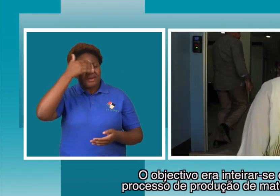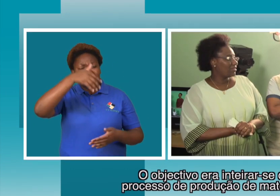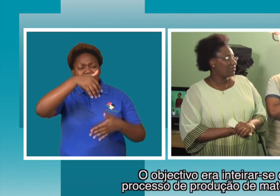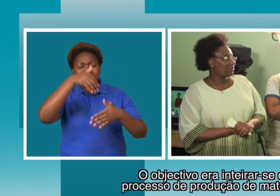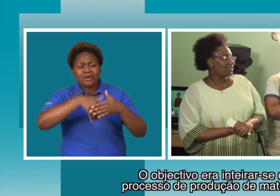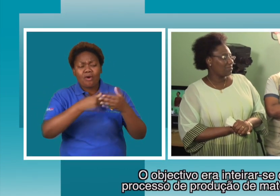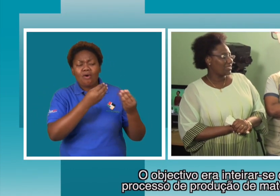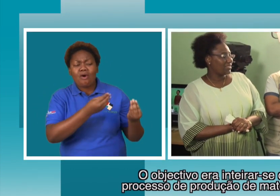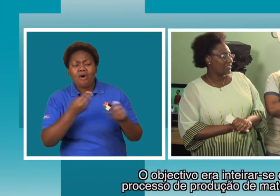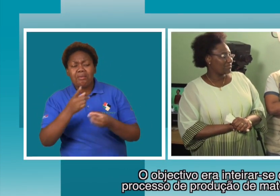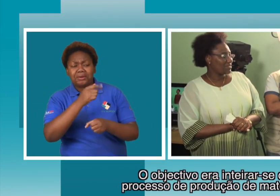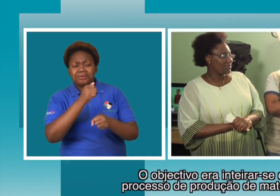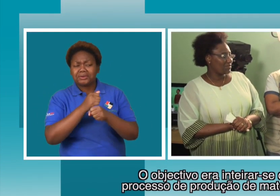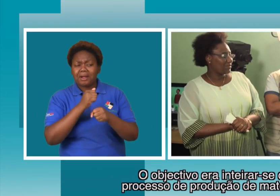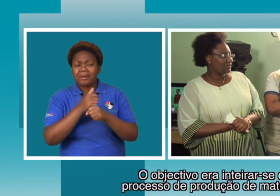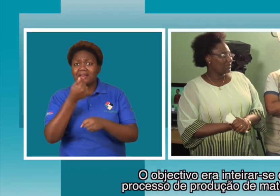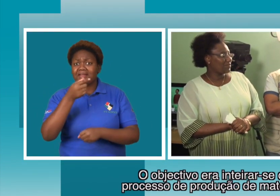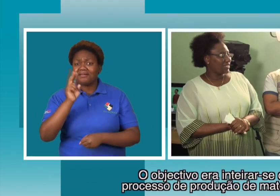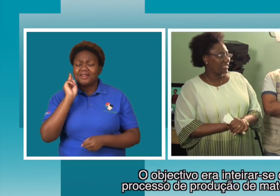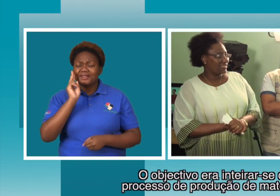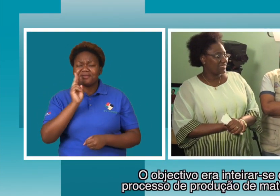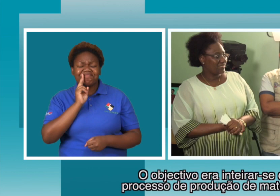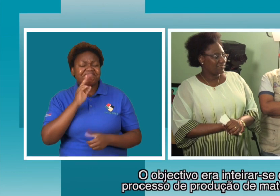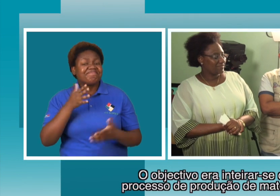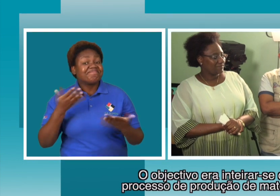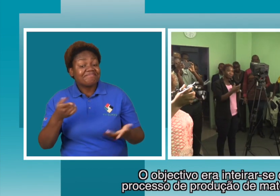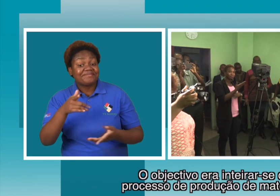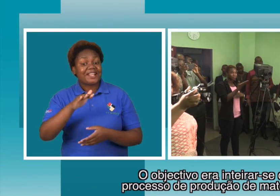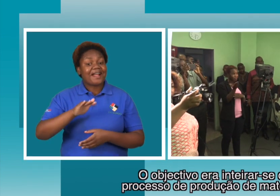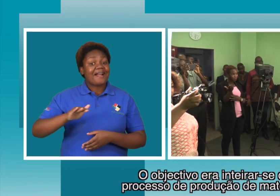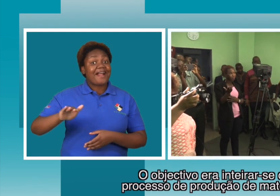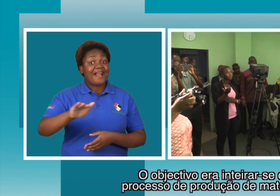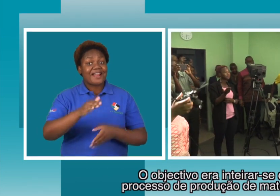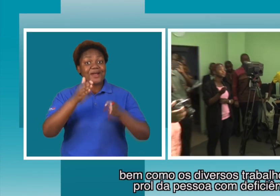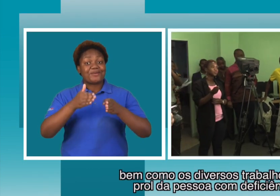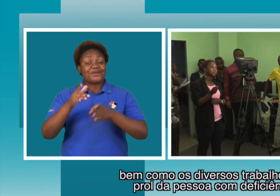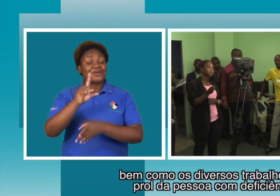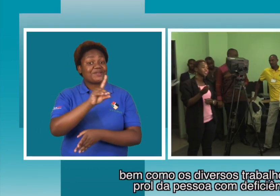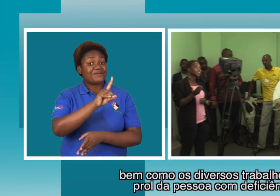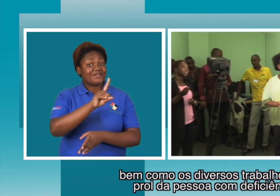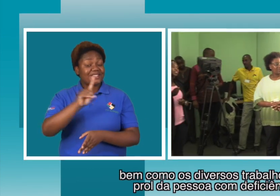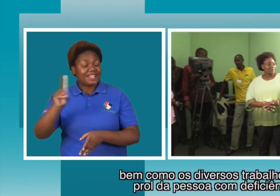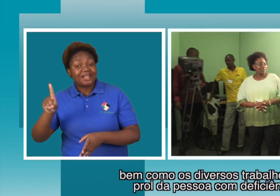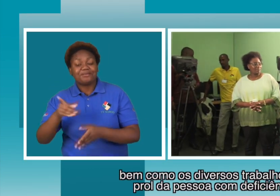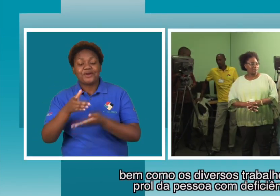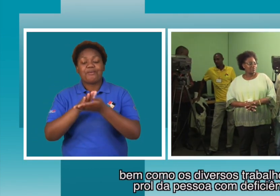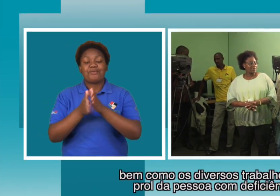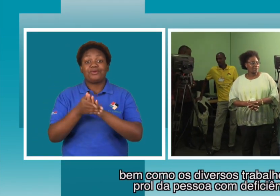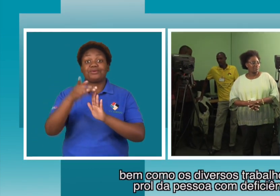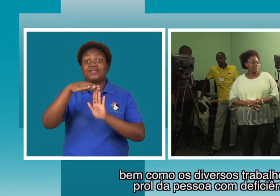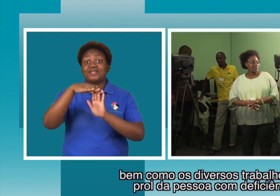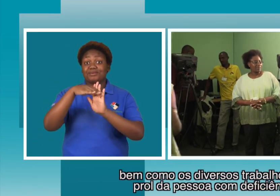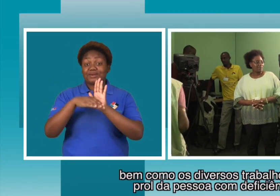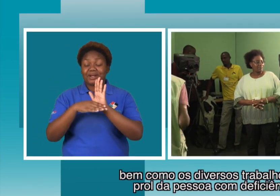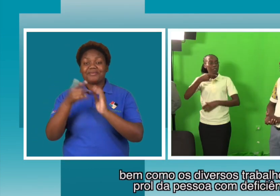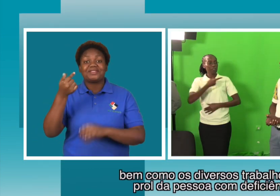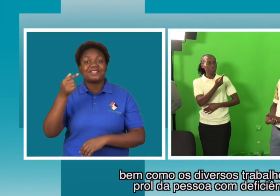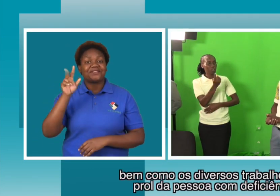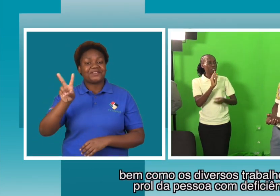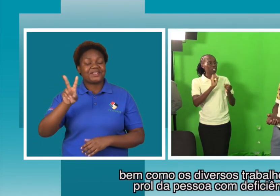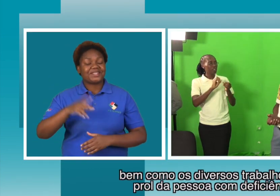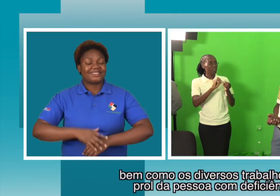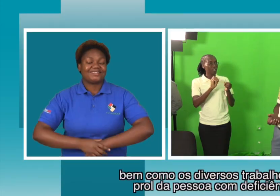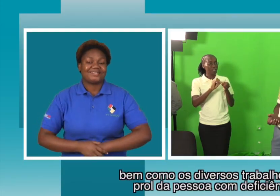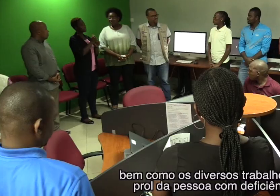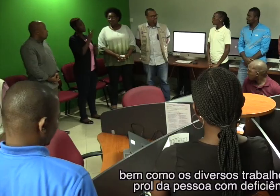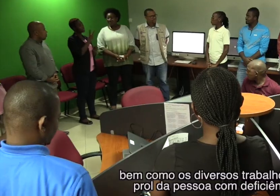O objetivo era inteirar-se sobre o processo de produção de matérias, bem como os diversos trabalhos em prol da